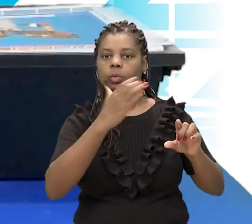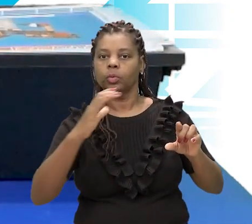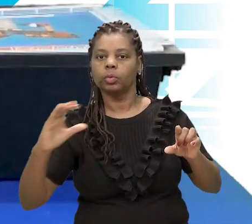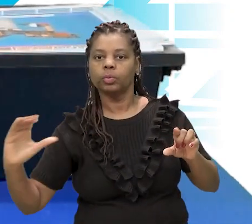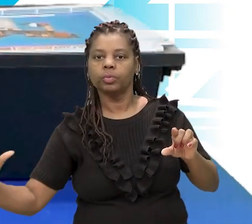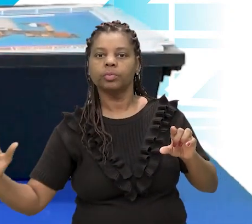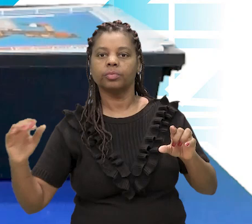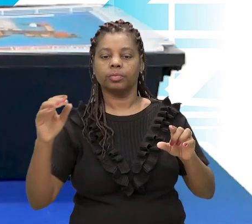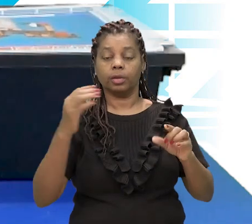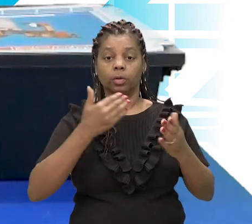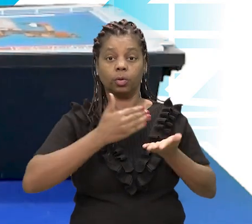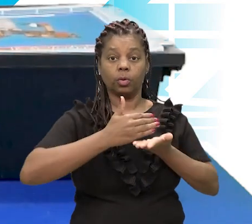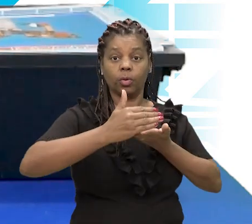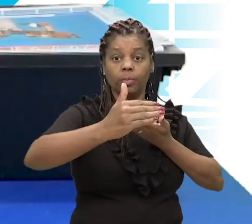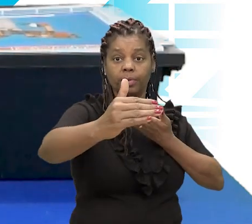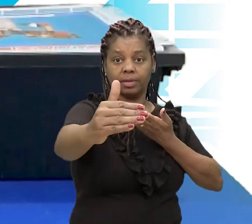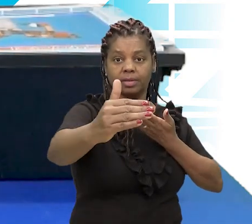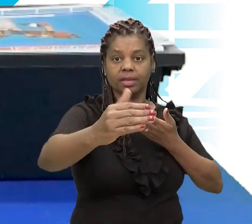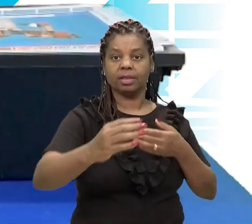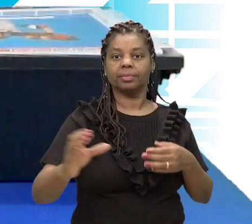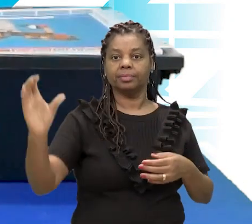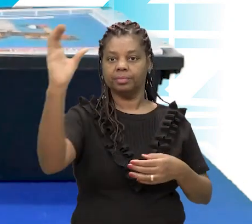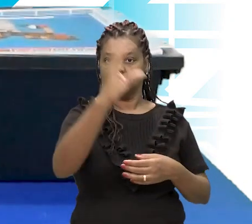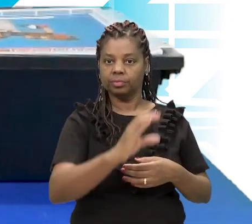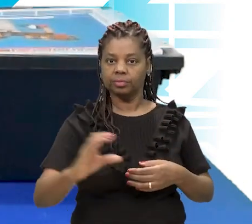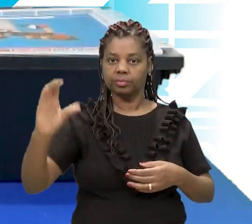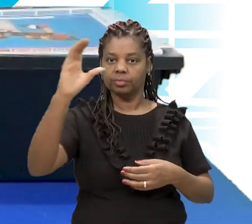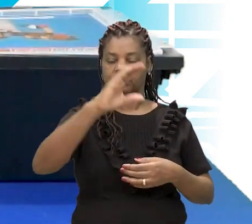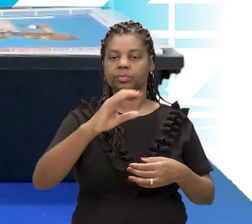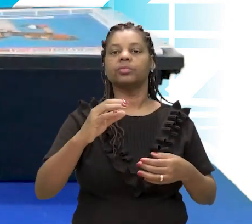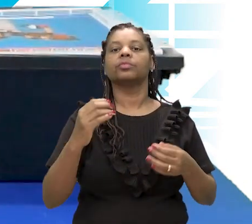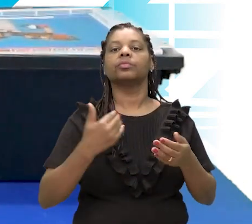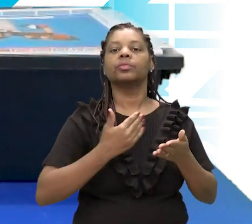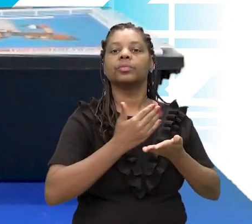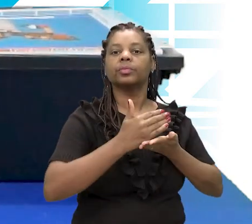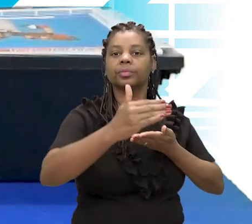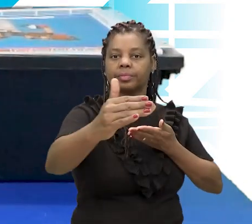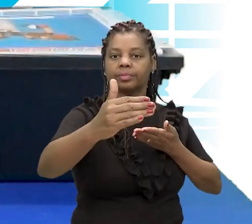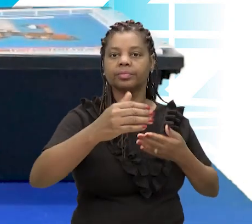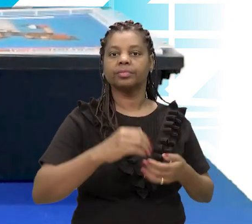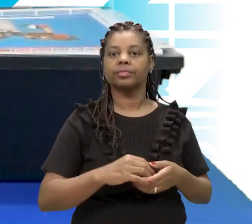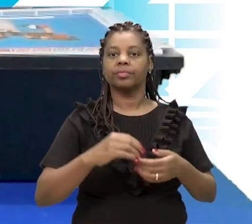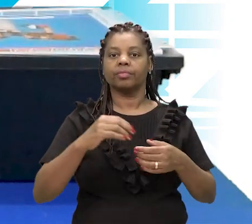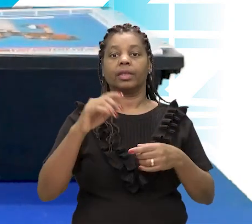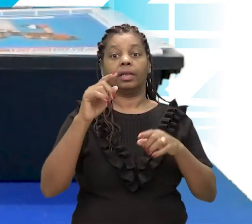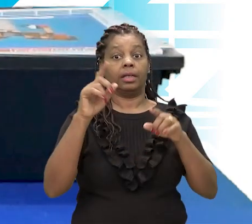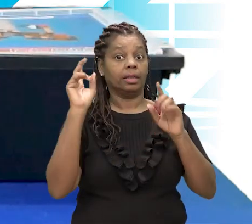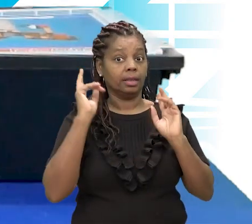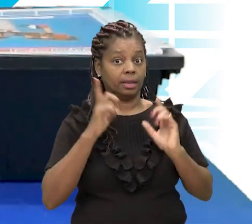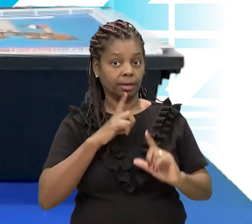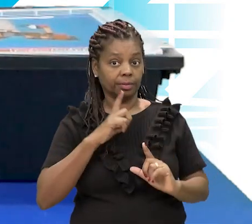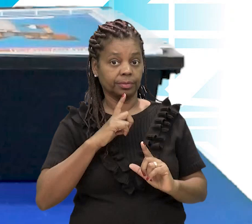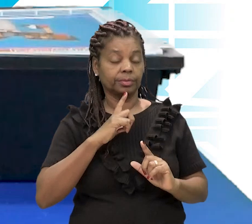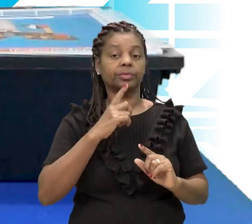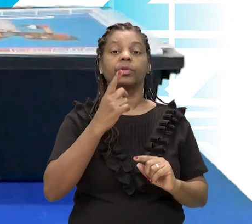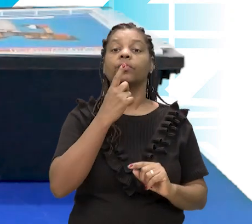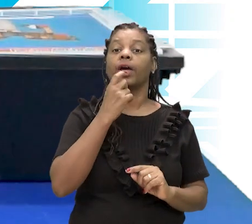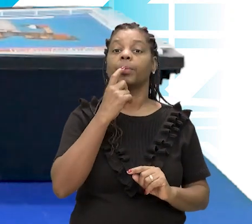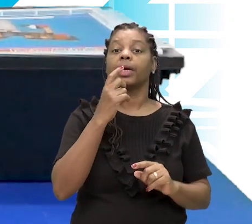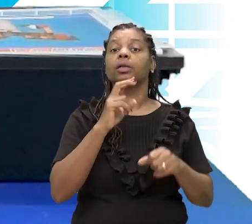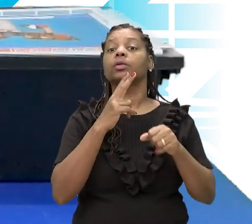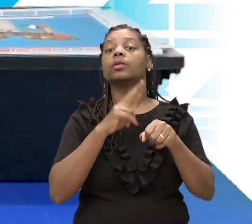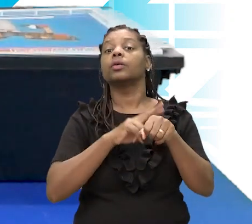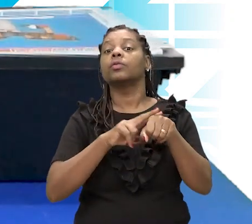todo o circuito vai começar e vai terminar por aqui. No nosso kit, os fios eles vão ter o ladinho vermelho e o lado verde.